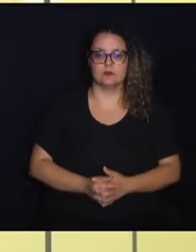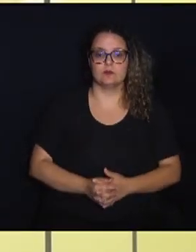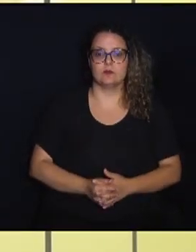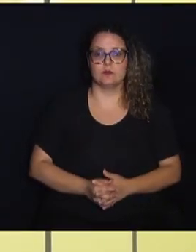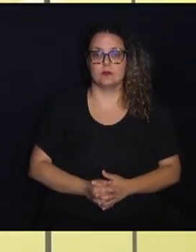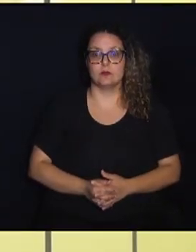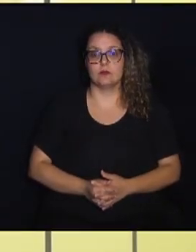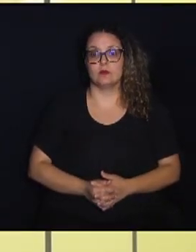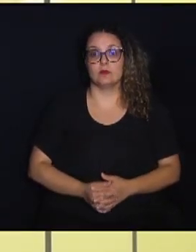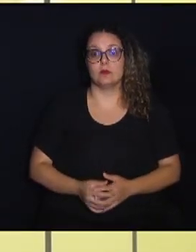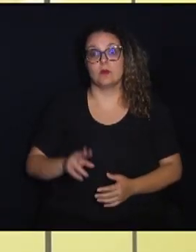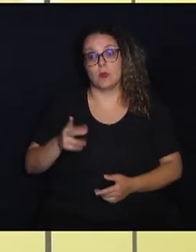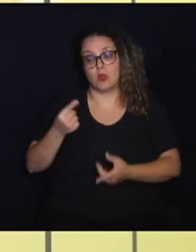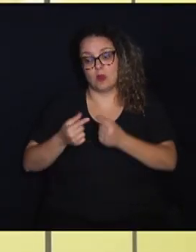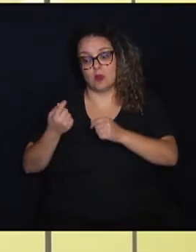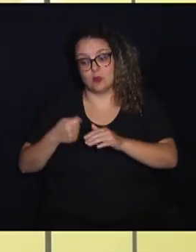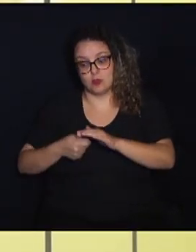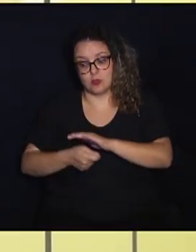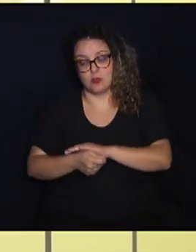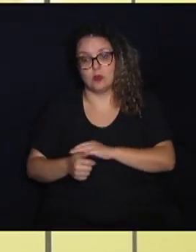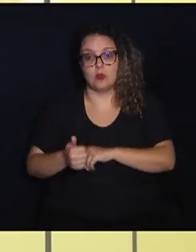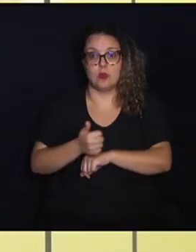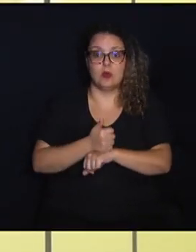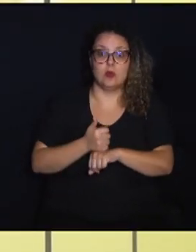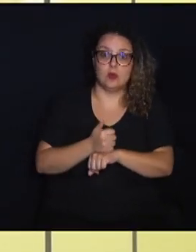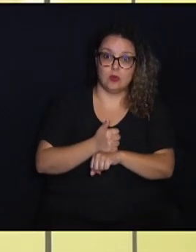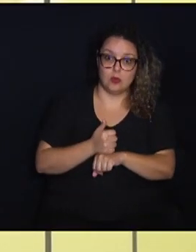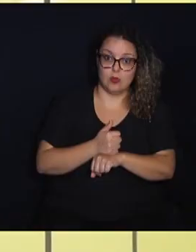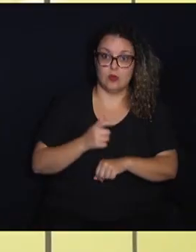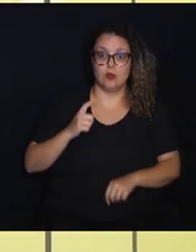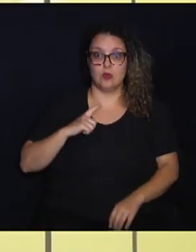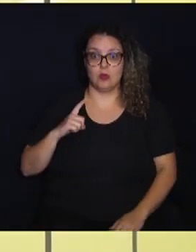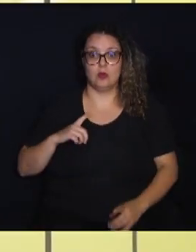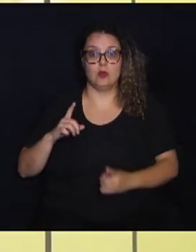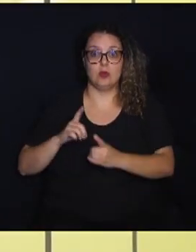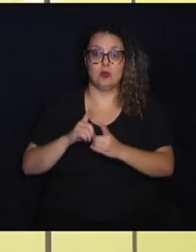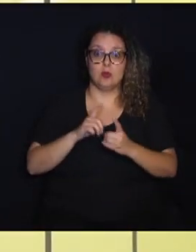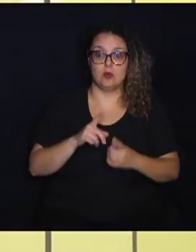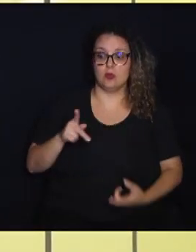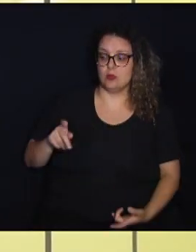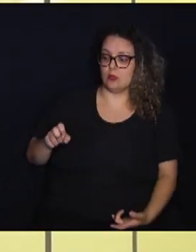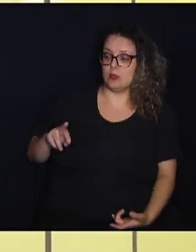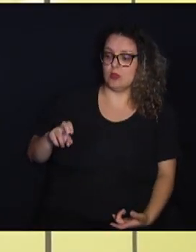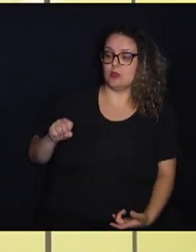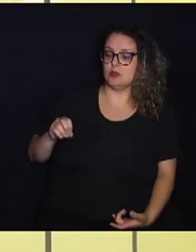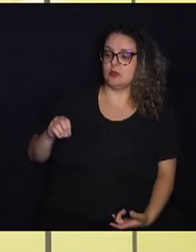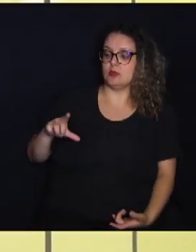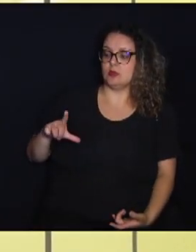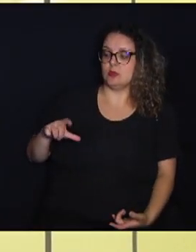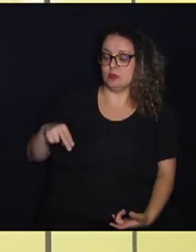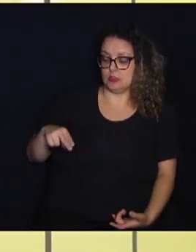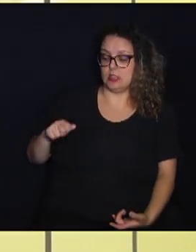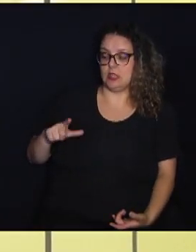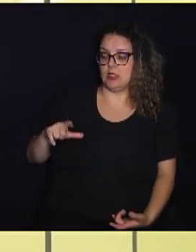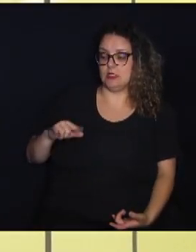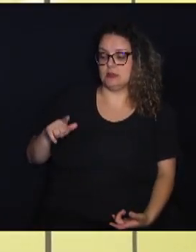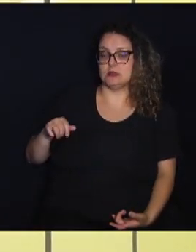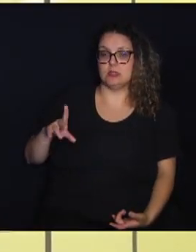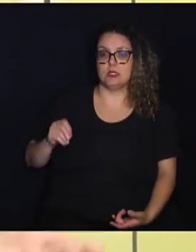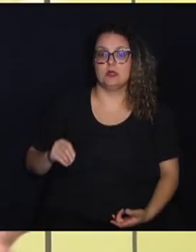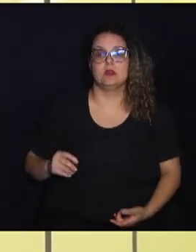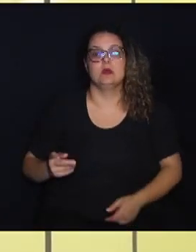ela investe num profissional que tem um atendimento personalizado, ou a gente orienta ela a procurar um